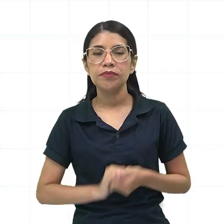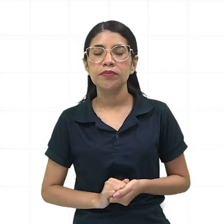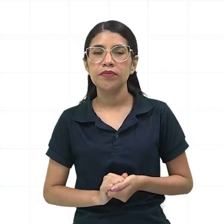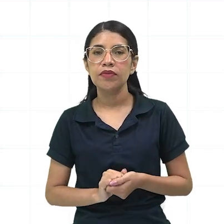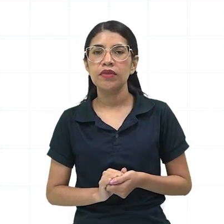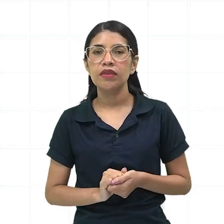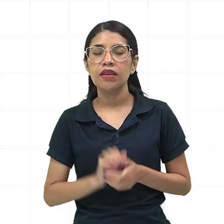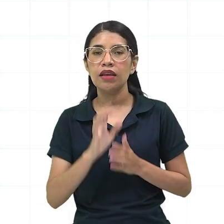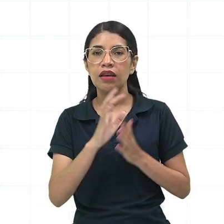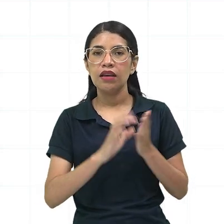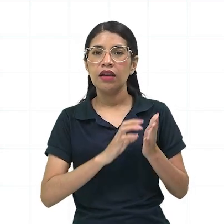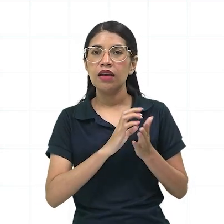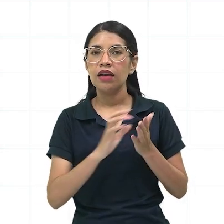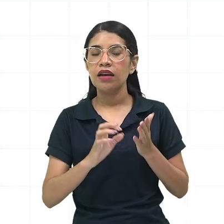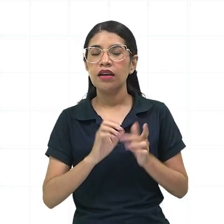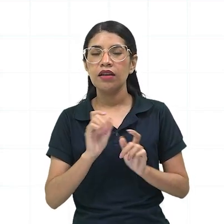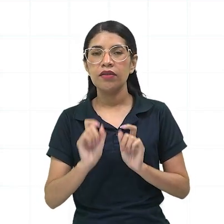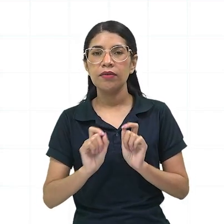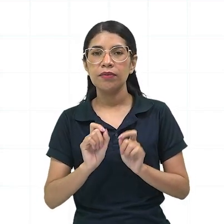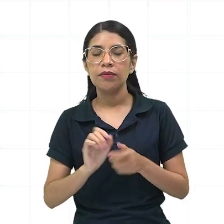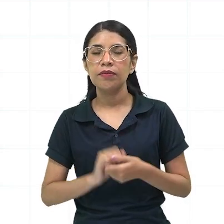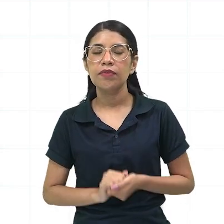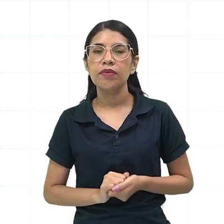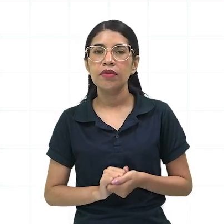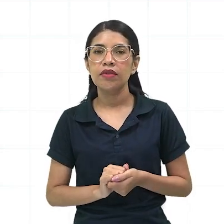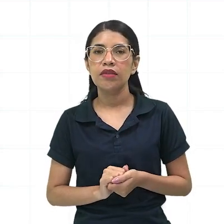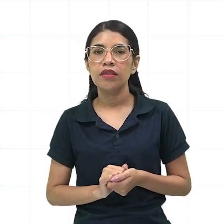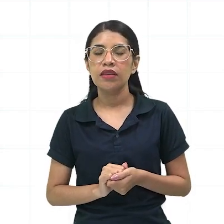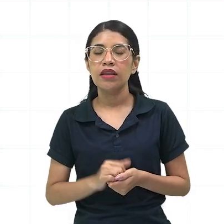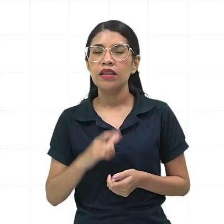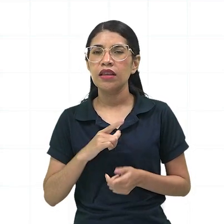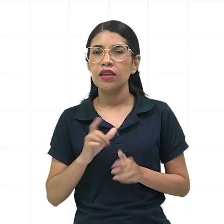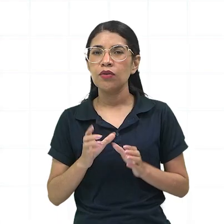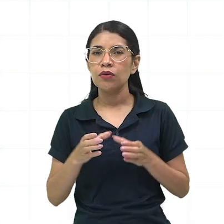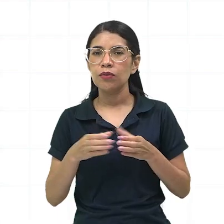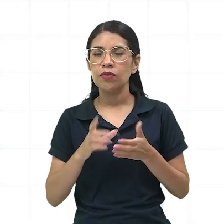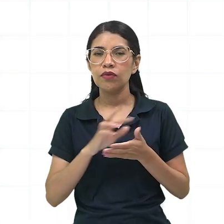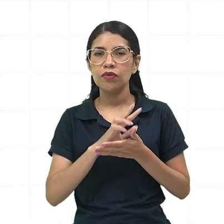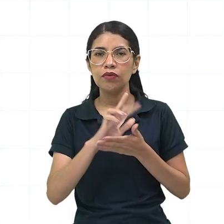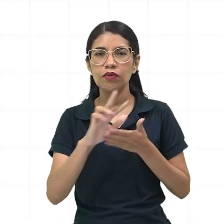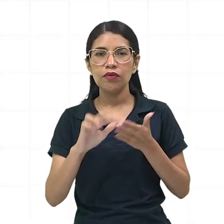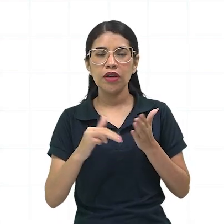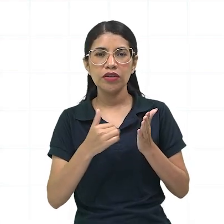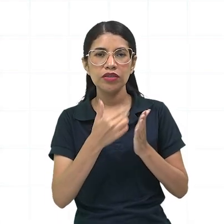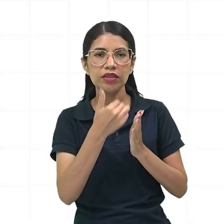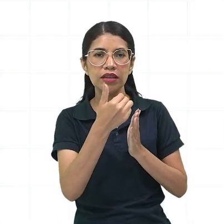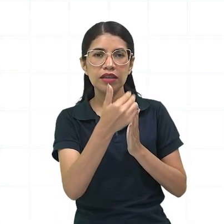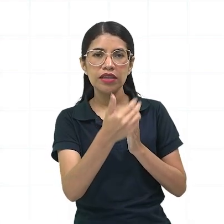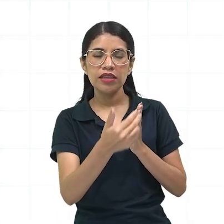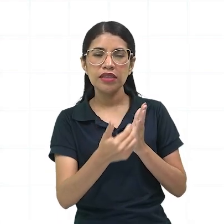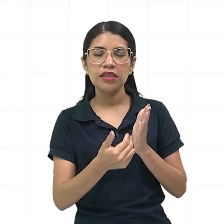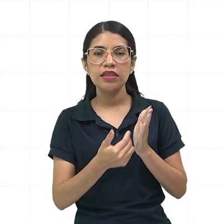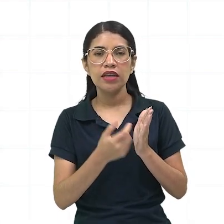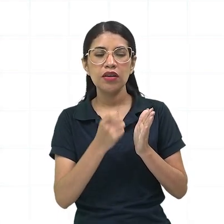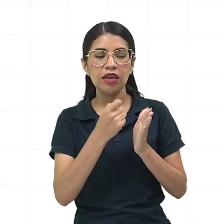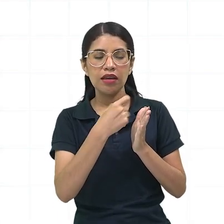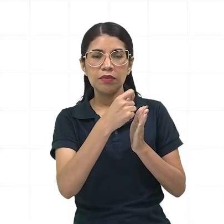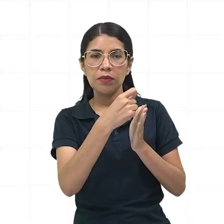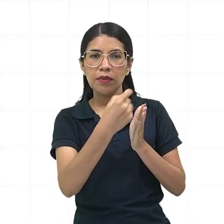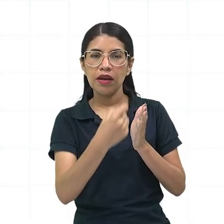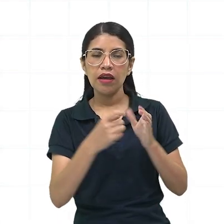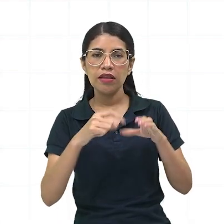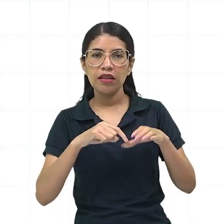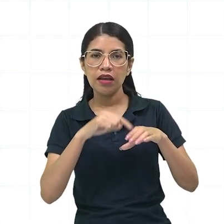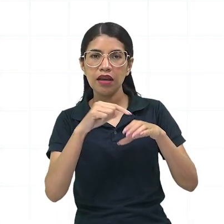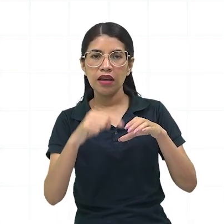arte rupestre é compreendida como amplo conjunto de desenhos, pinturas e inscrições